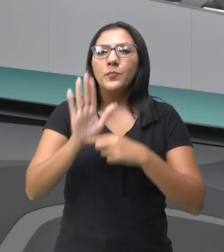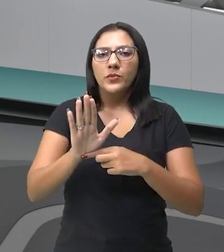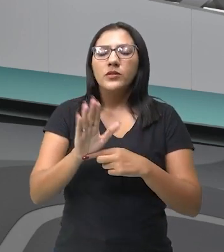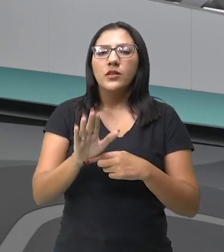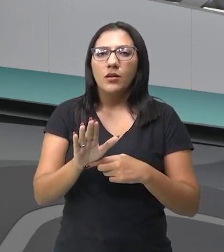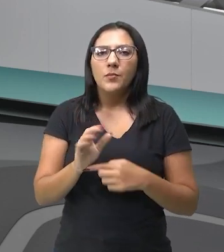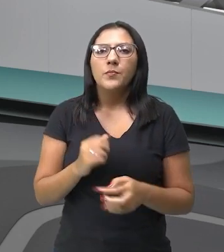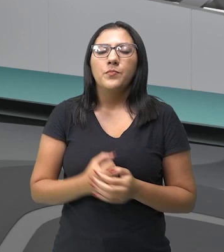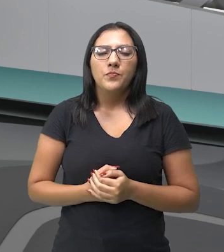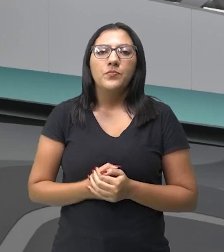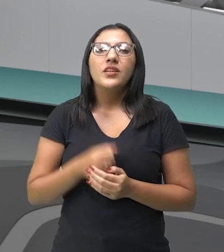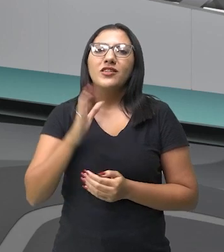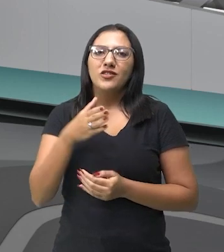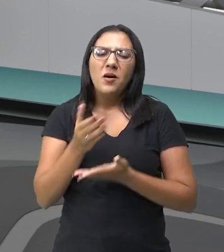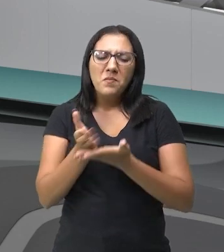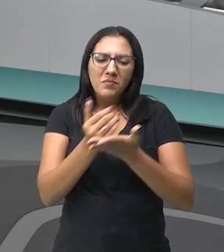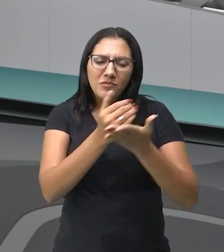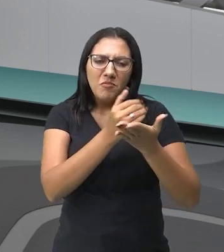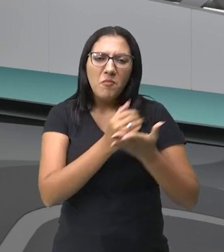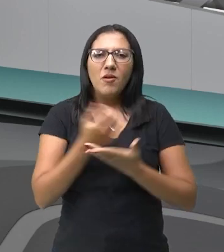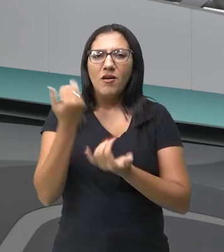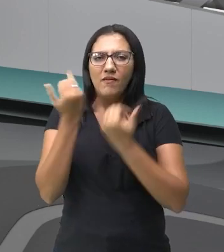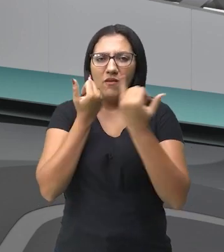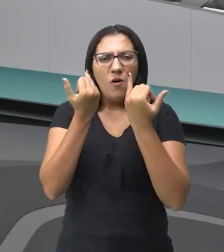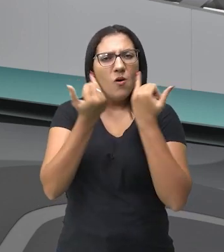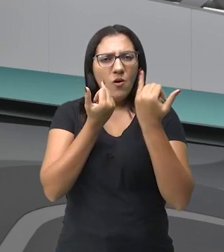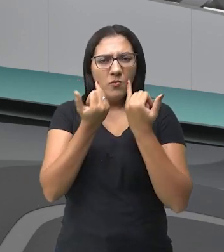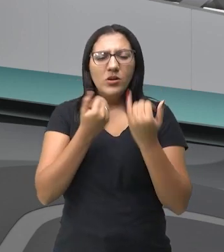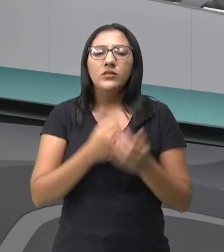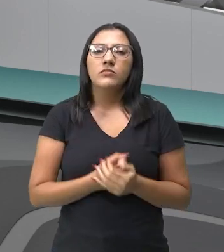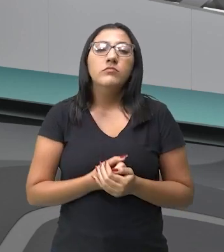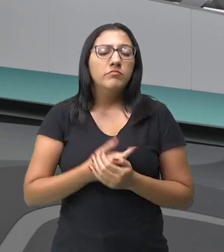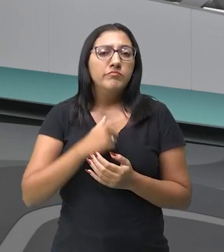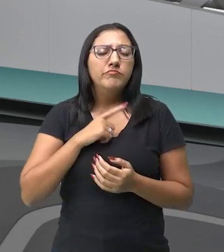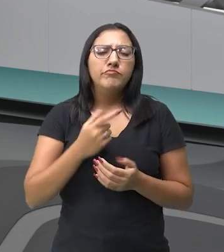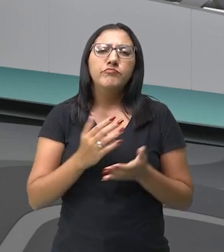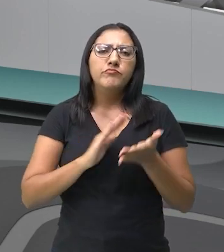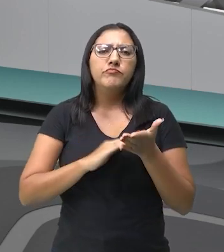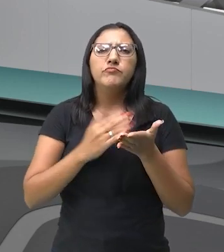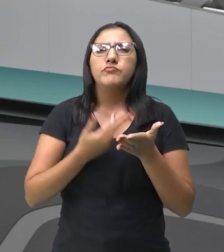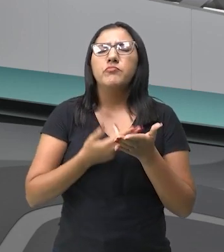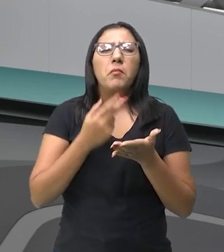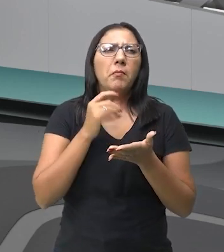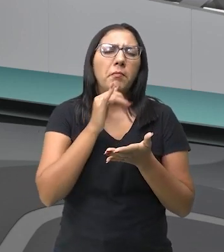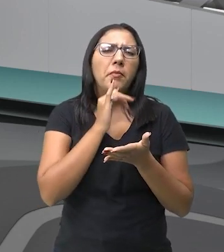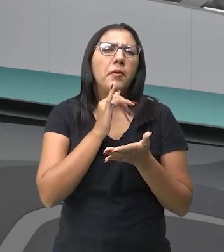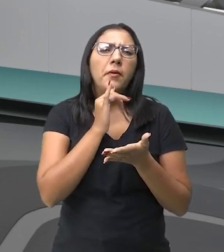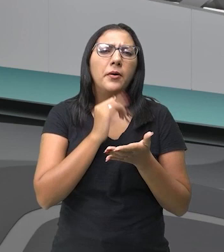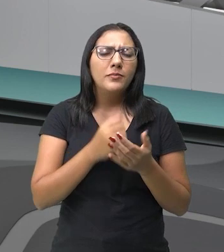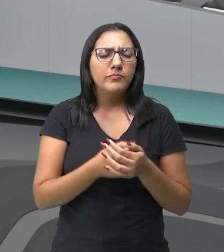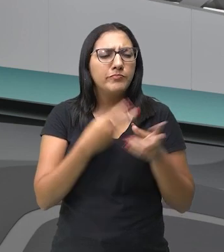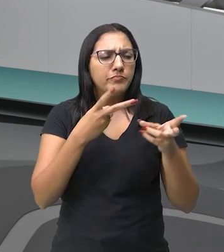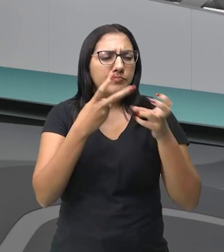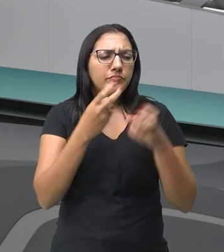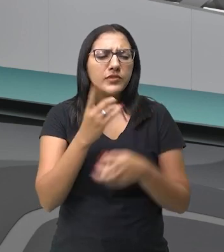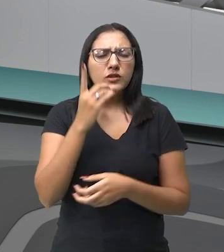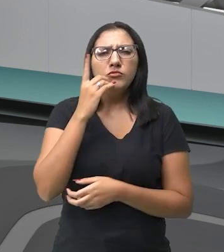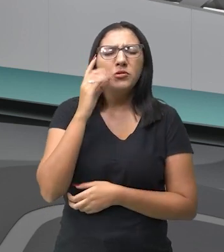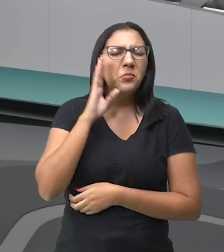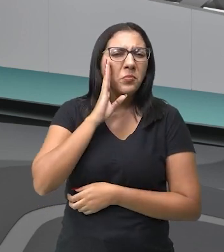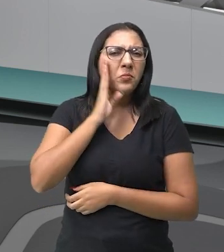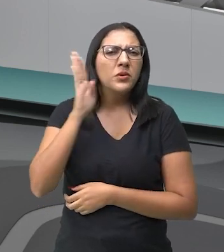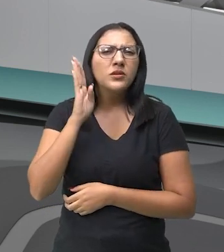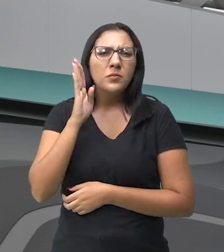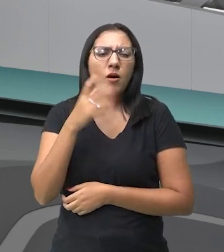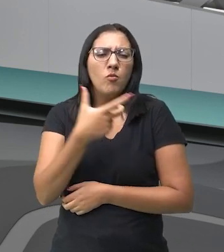gente já consegue extrair informação, a gente já consegue fazer algumas interpretações, como, por exemplo, o dia onde mais se aplicou doses, o dia em